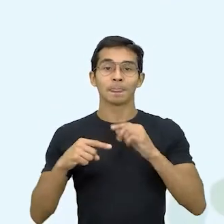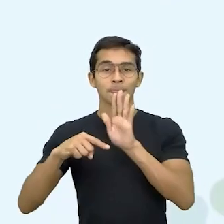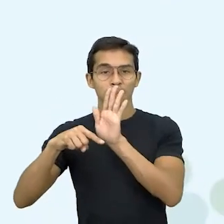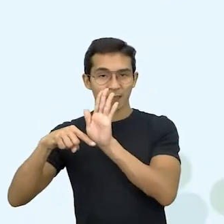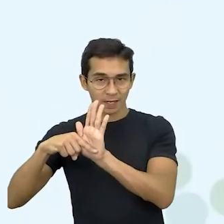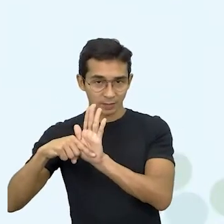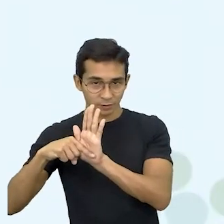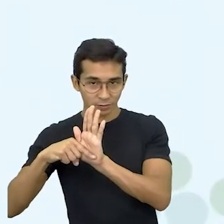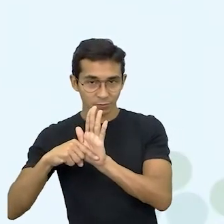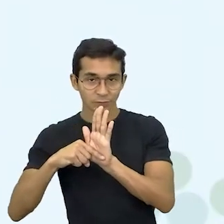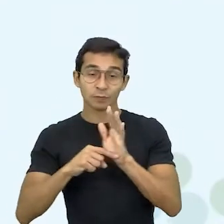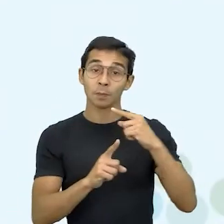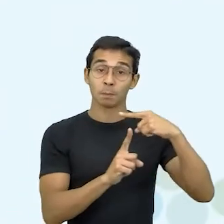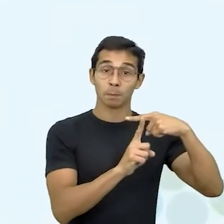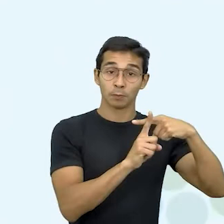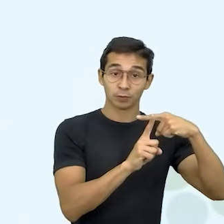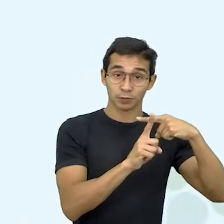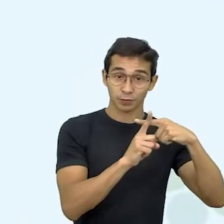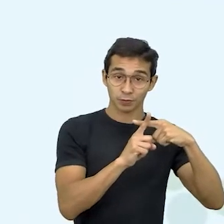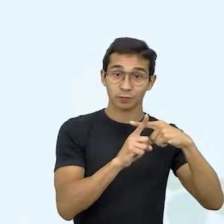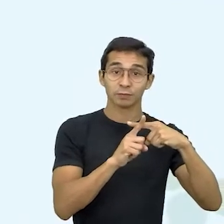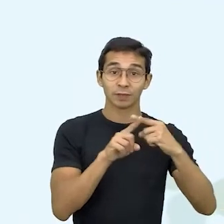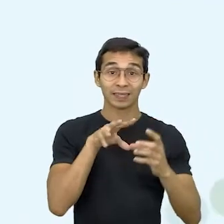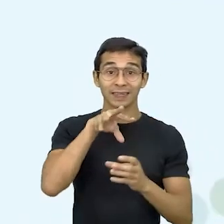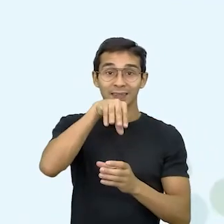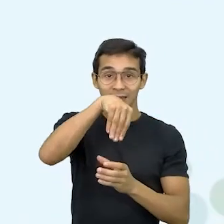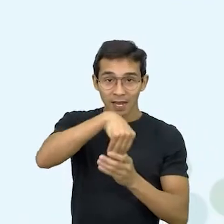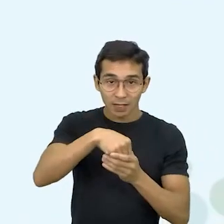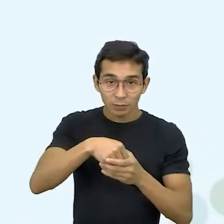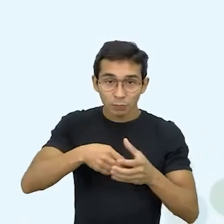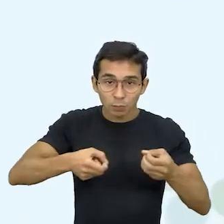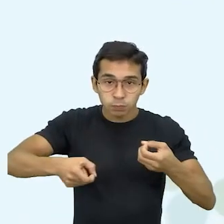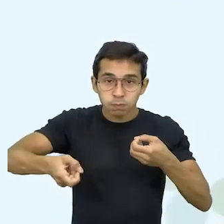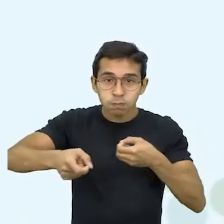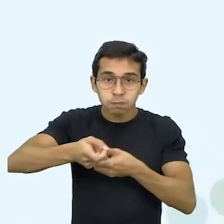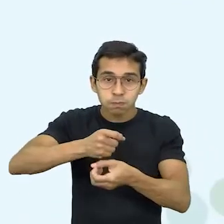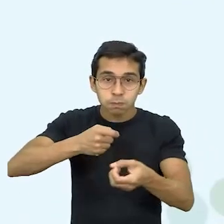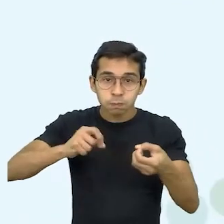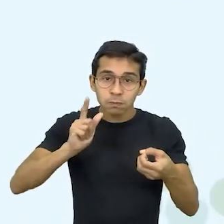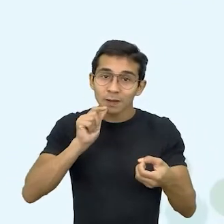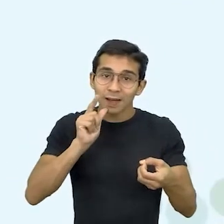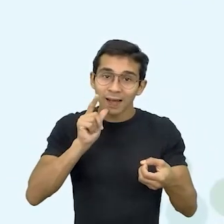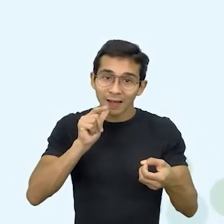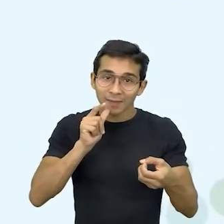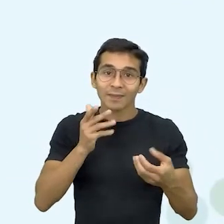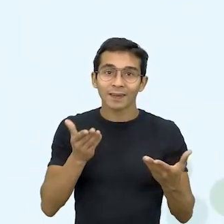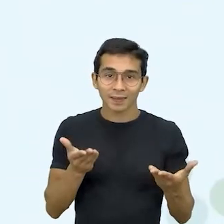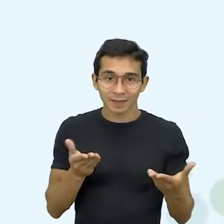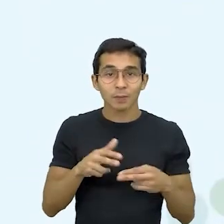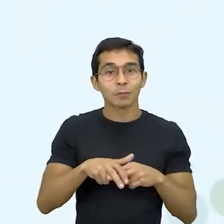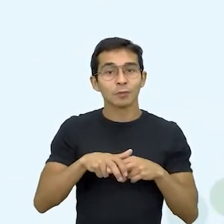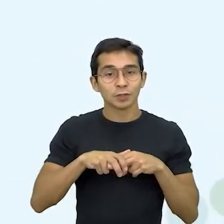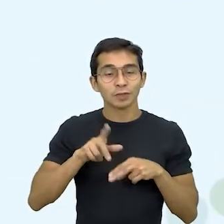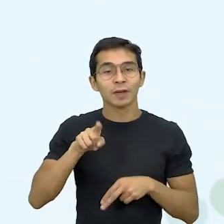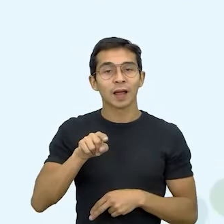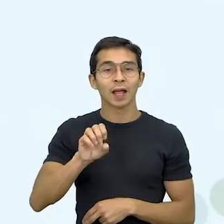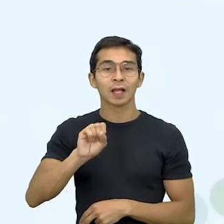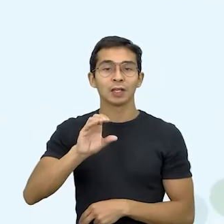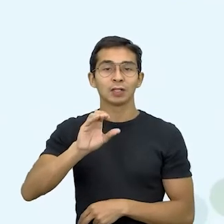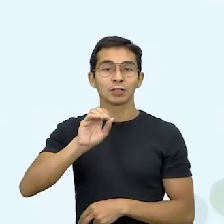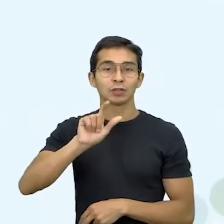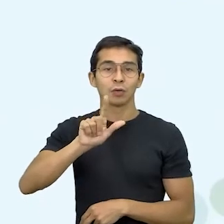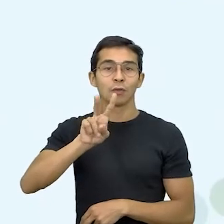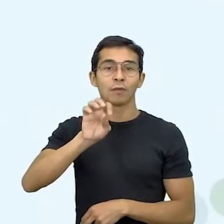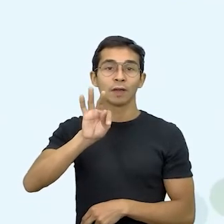e cargas parciais positivas que essa molécula tem, é que ela tem esse caráter de se comportar como solvente, ou seja, de